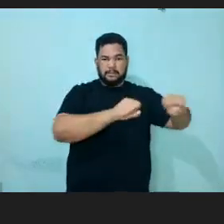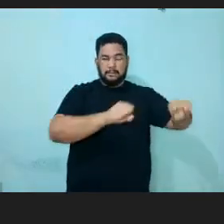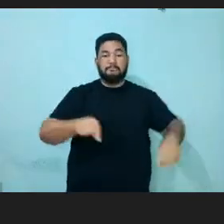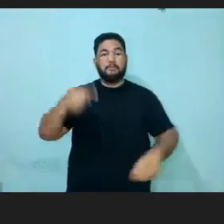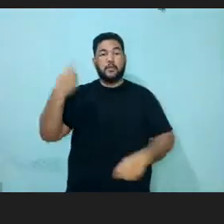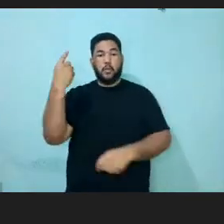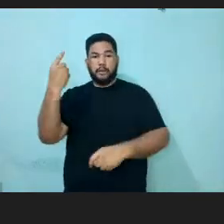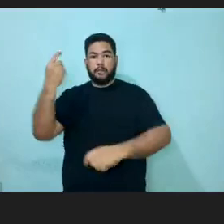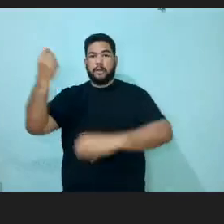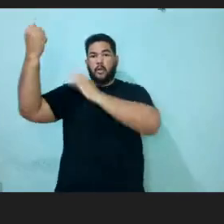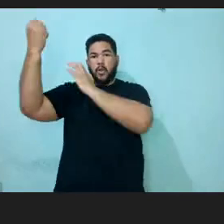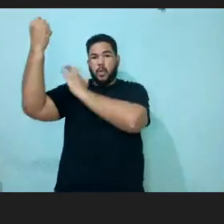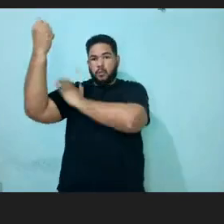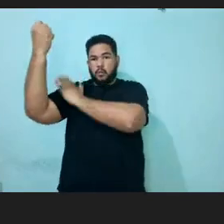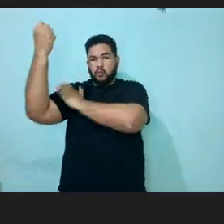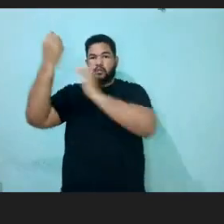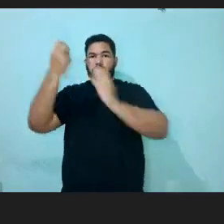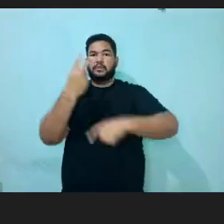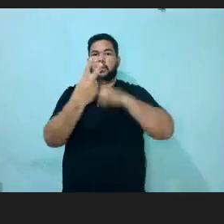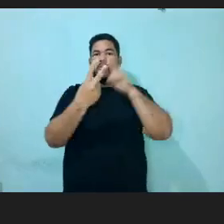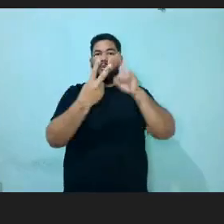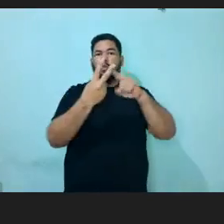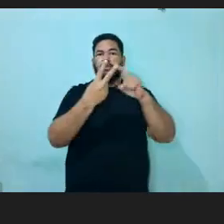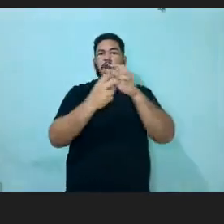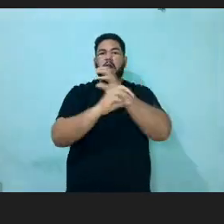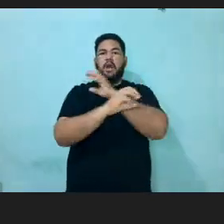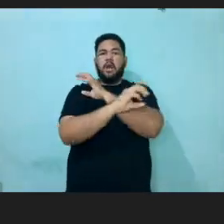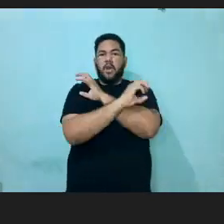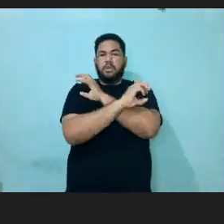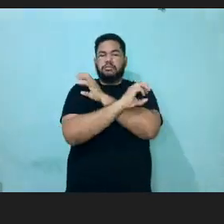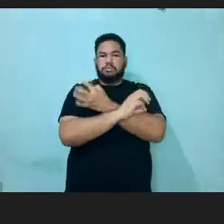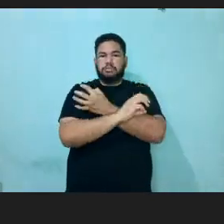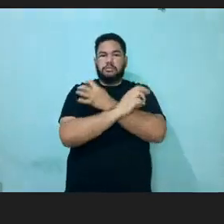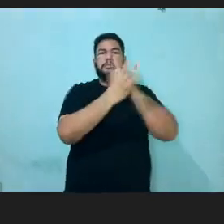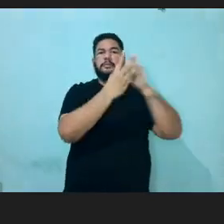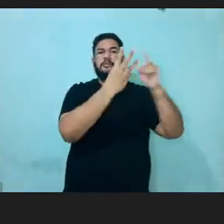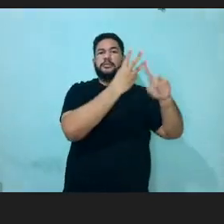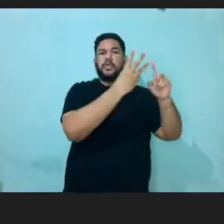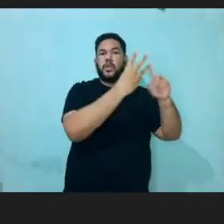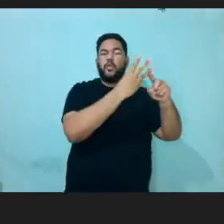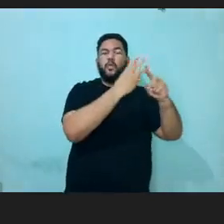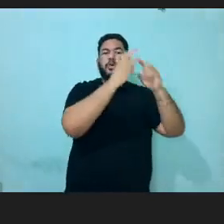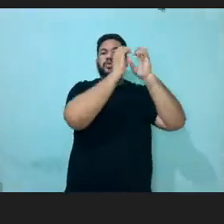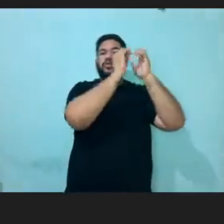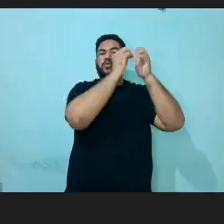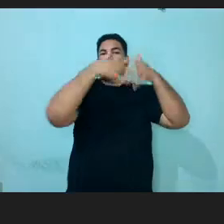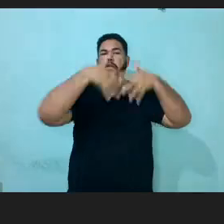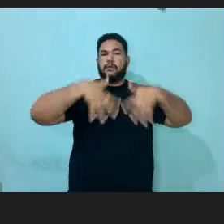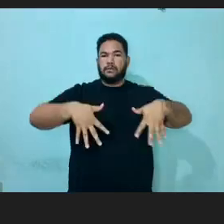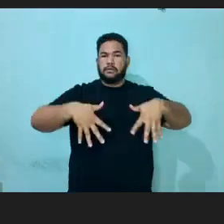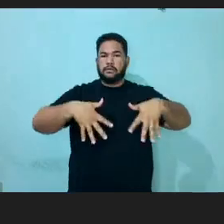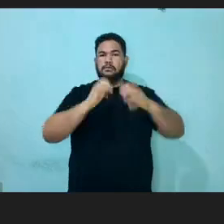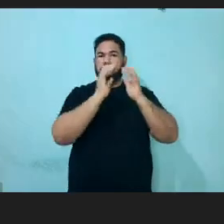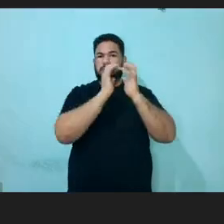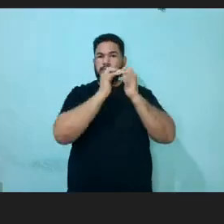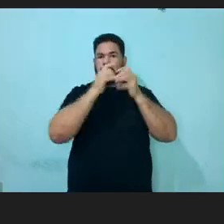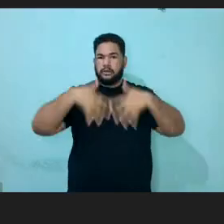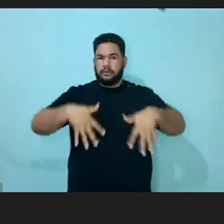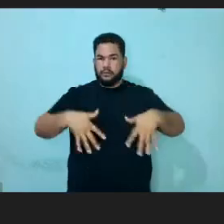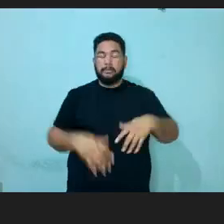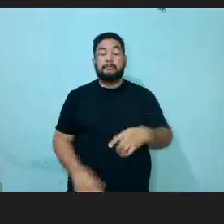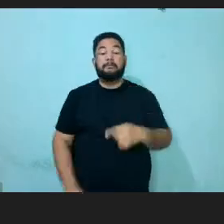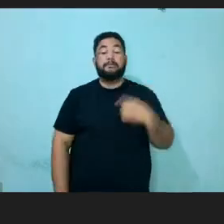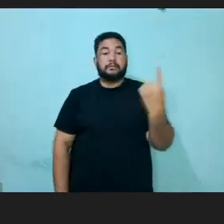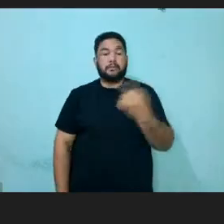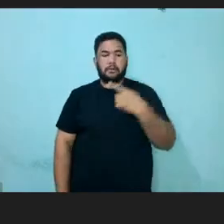o sistema esquelético e o sistema nervoso. Na nossa área, a gente costuma